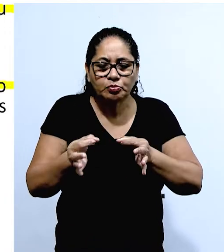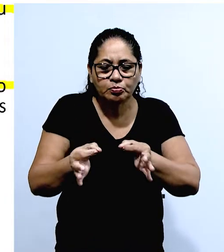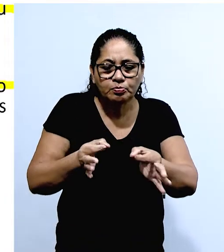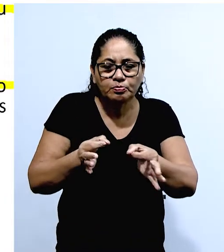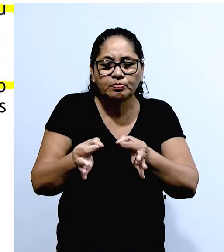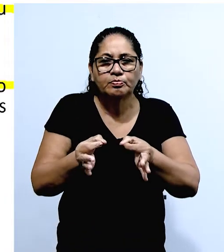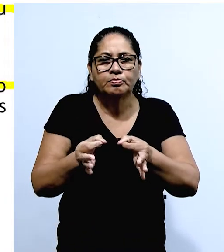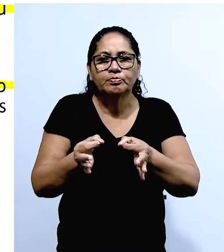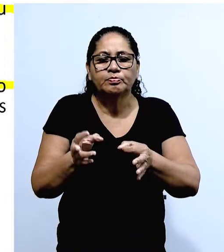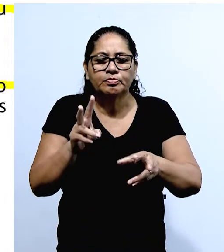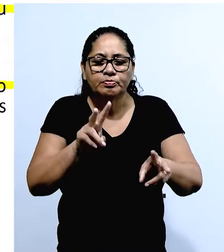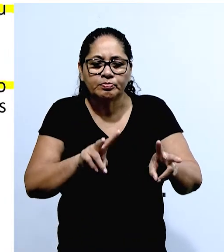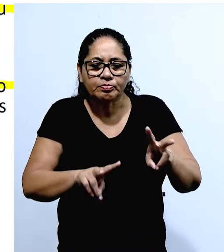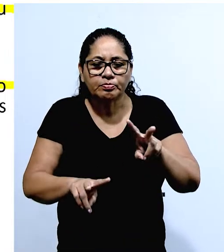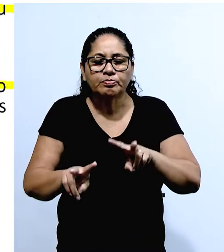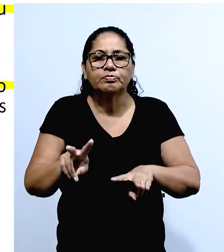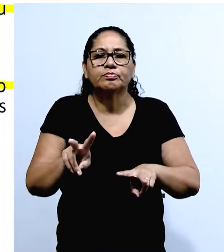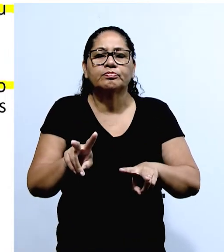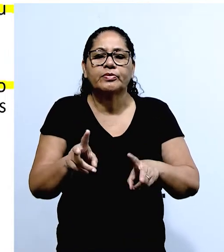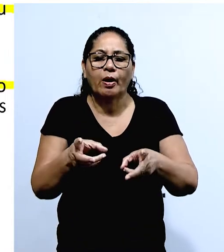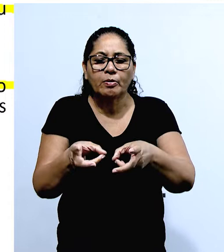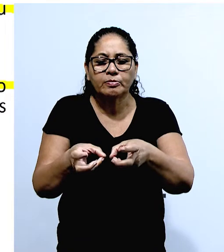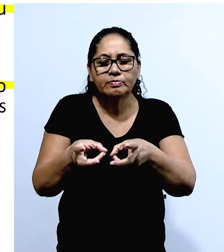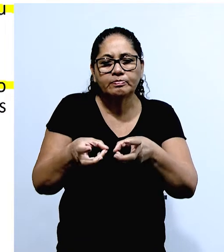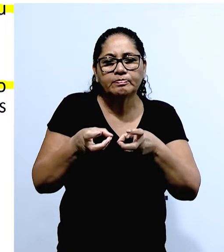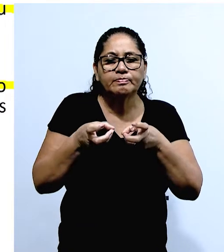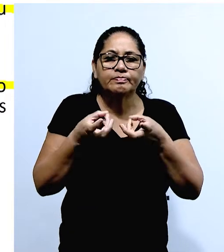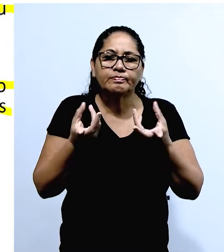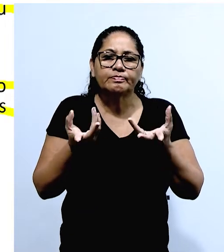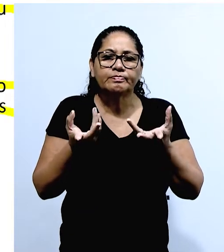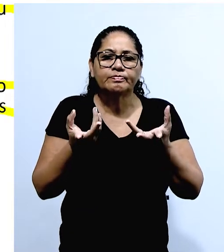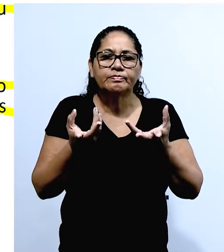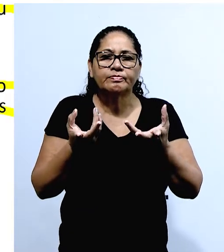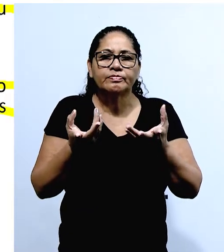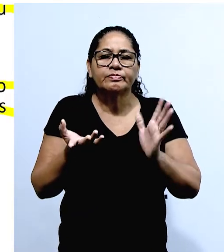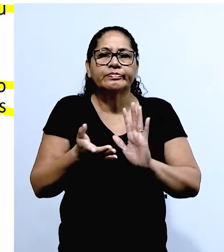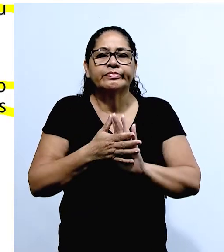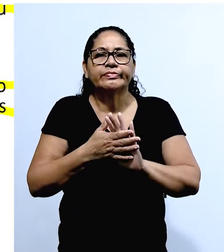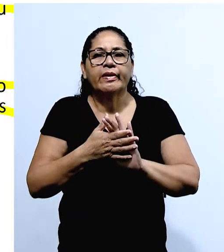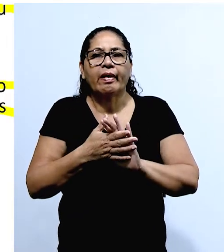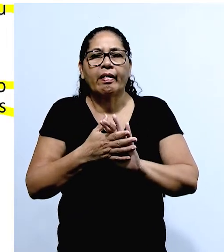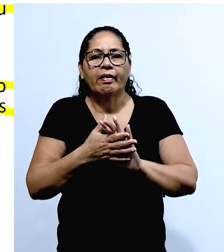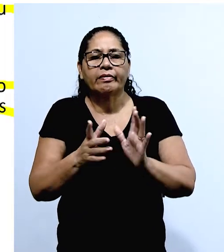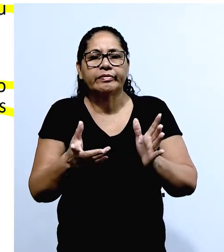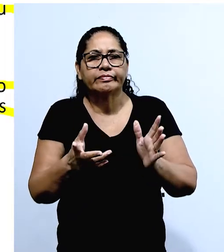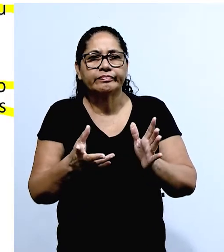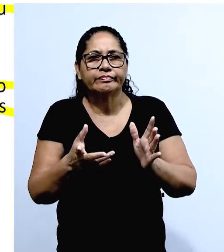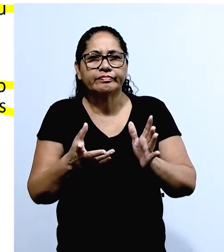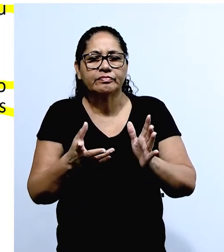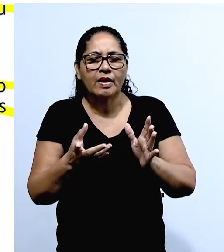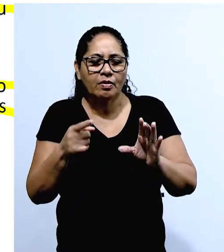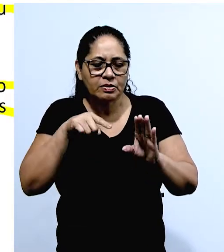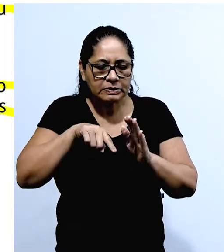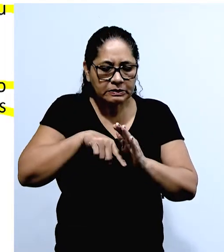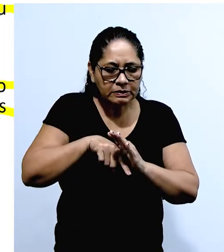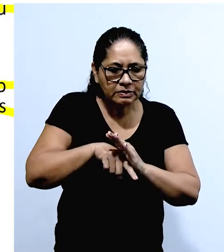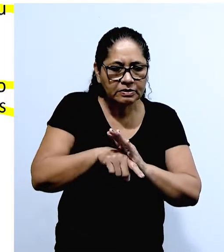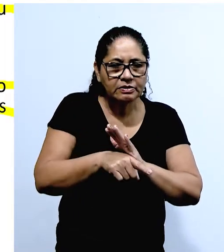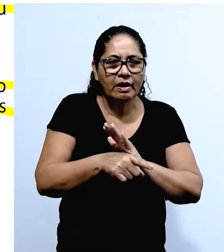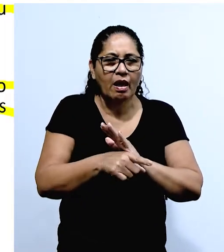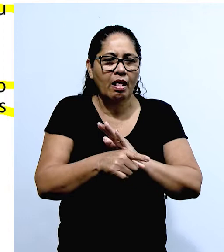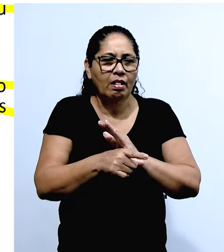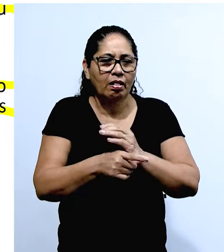elaboração da visão, tais como que a percepção dos anseios dos stakeholders externos e internos e